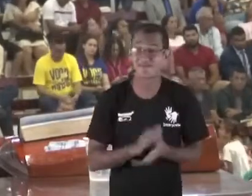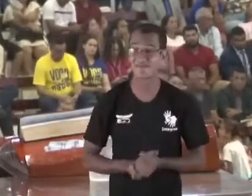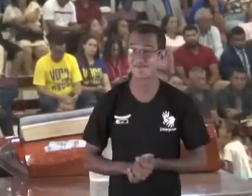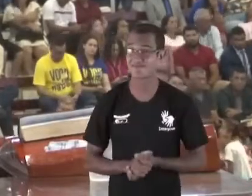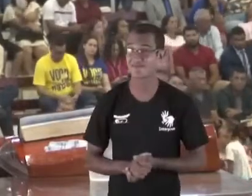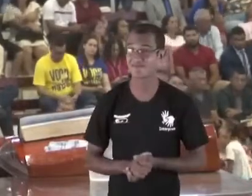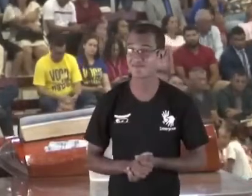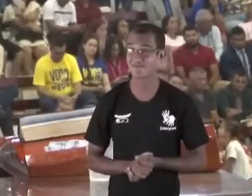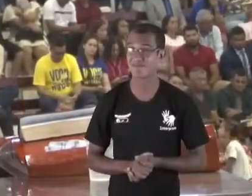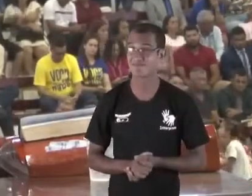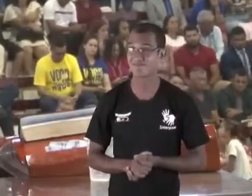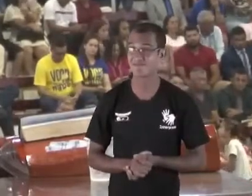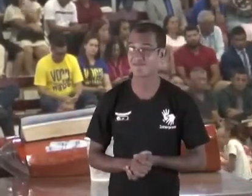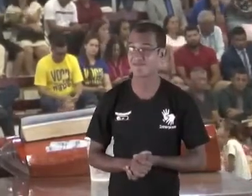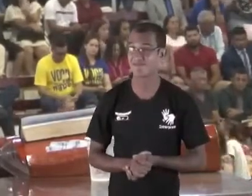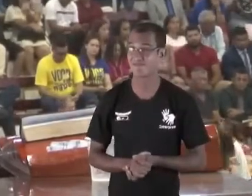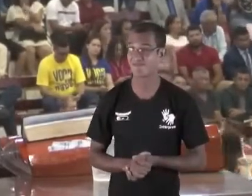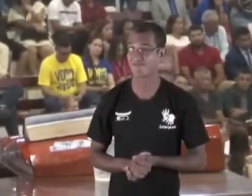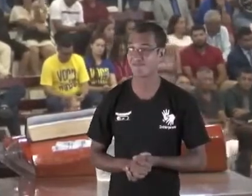Alguém entendeu?